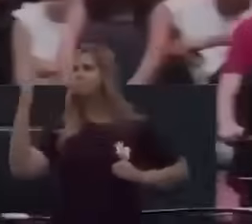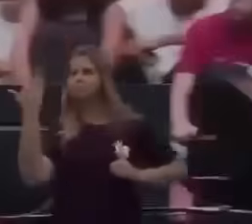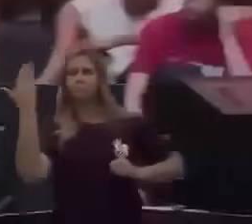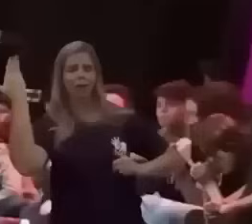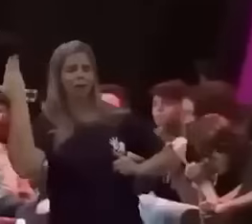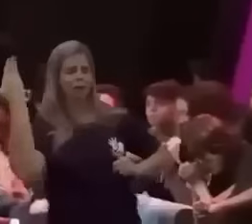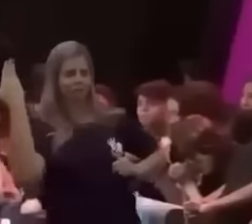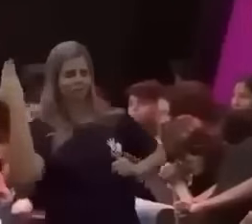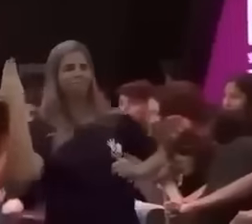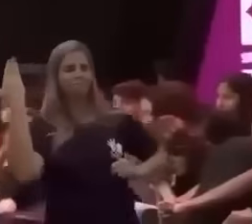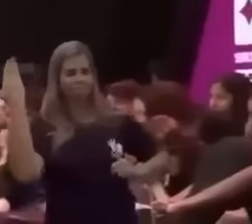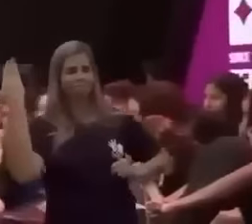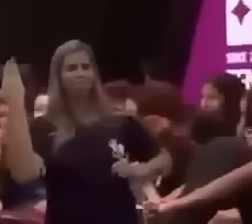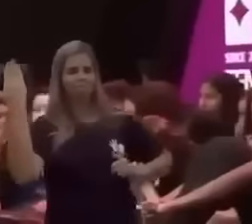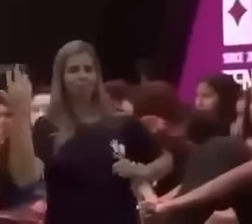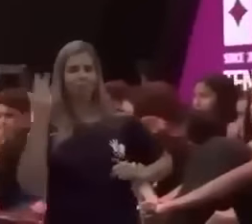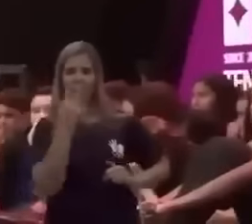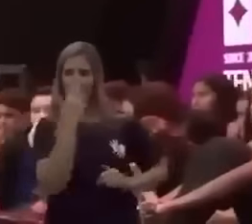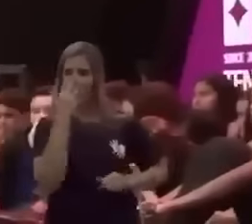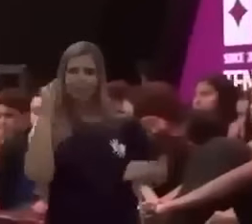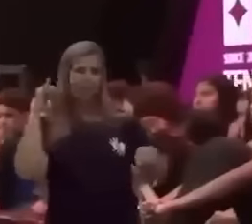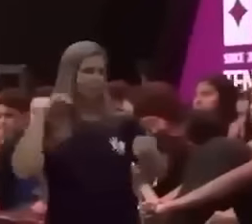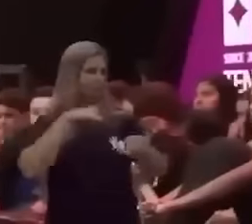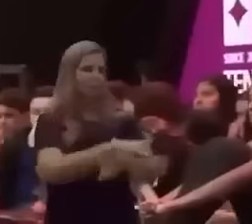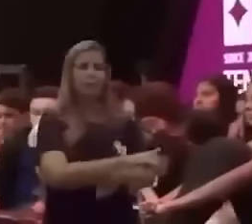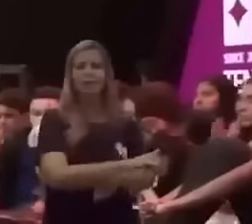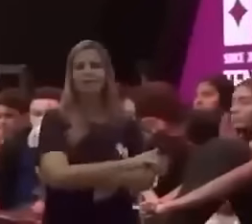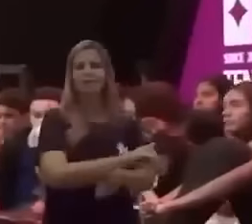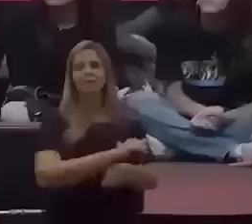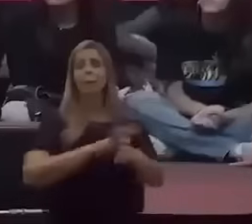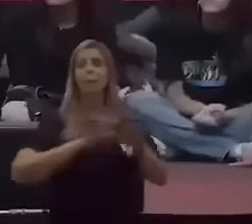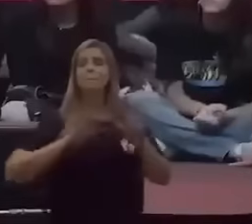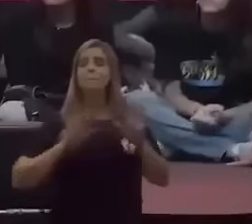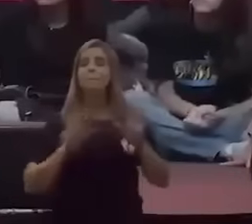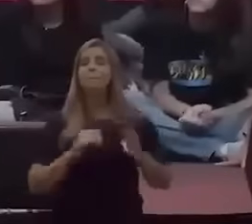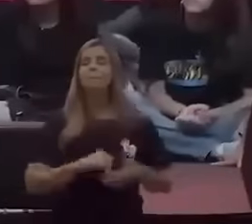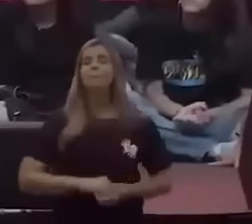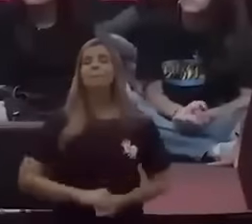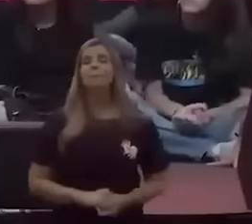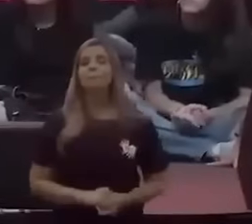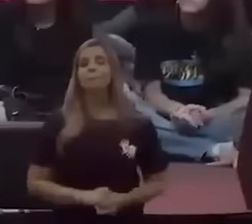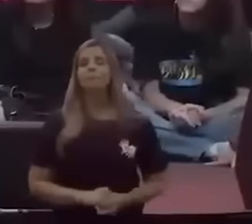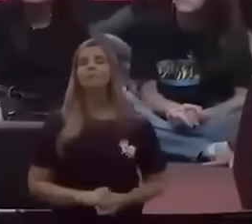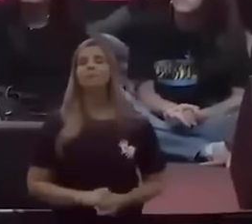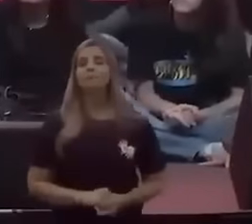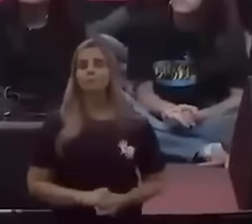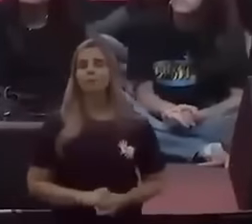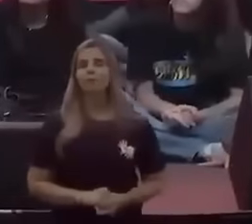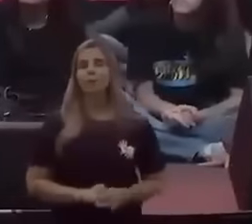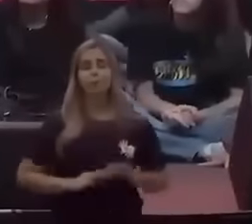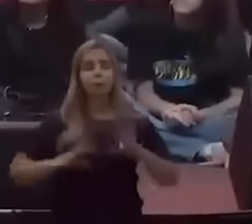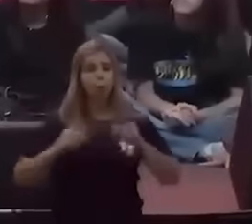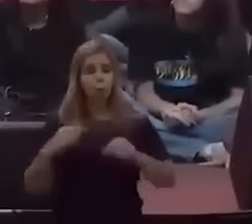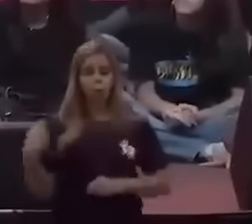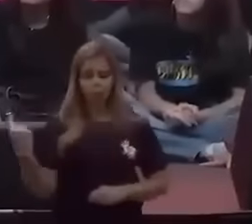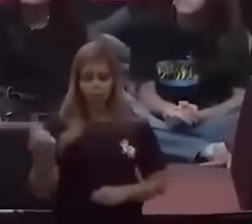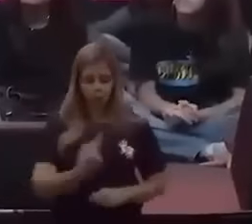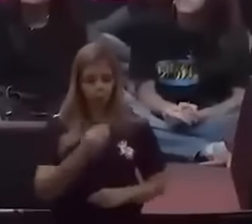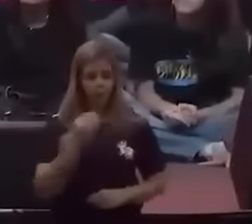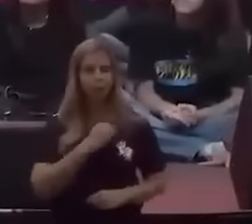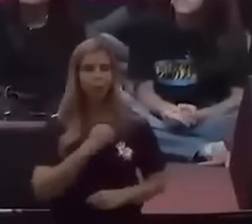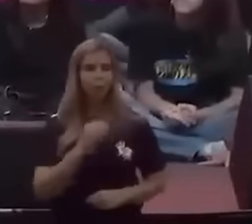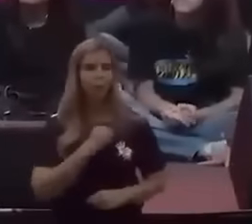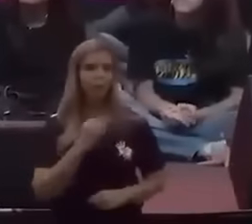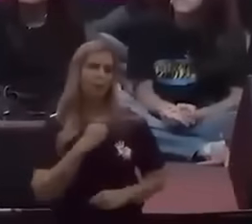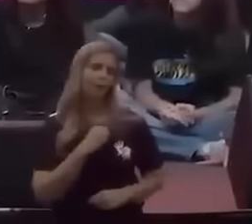aplicaria nele o golpe da lei que devia cair sobre nós, porque o Pai lançou sobre ele a iniquidade de todos nós e agradou ao